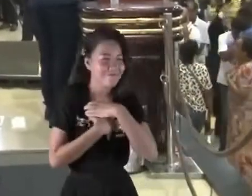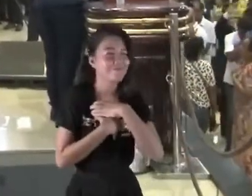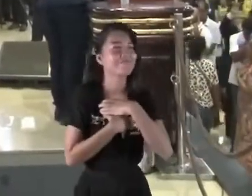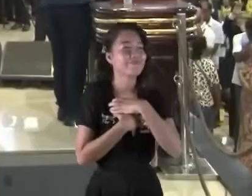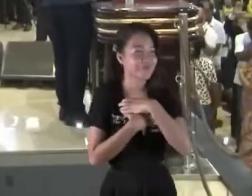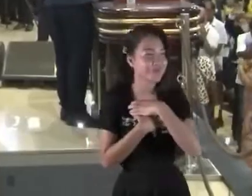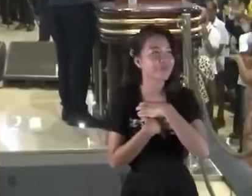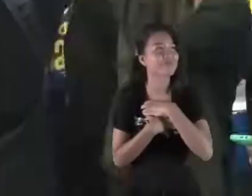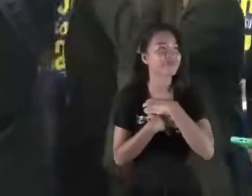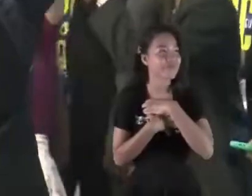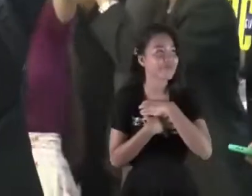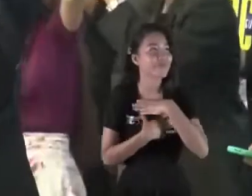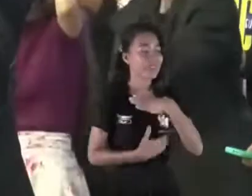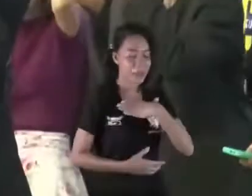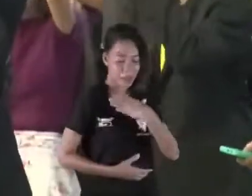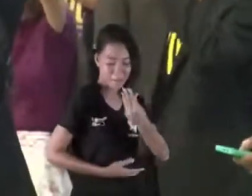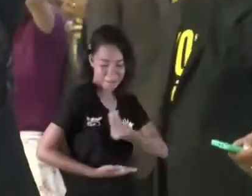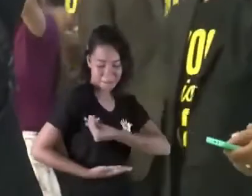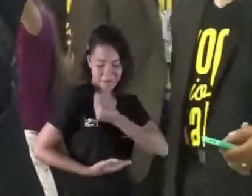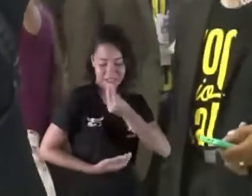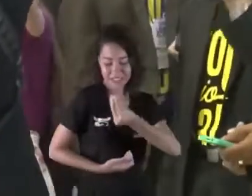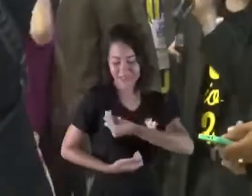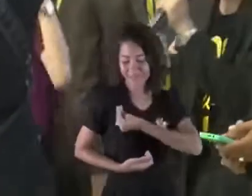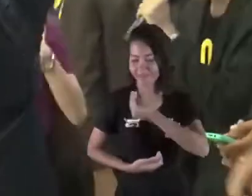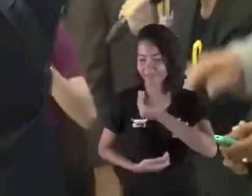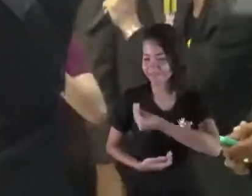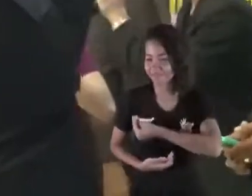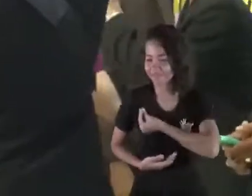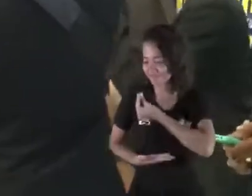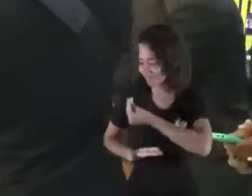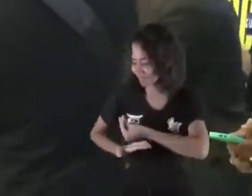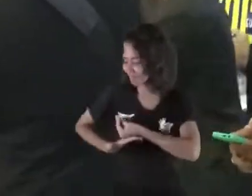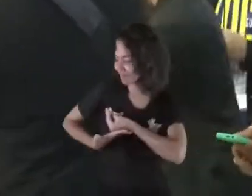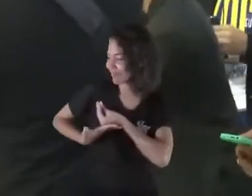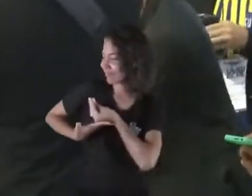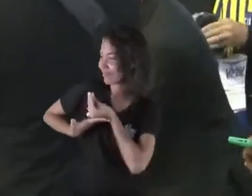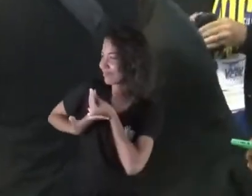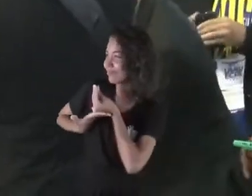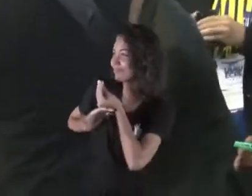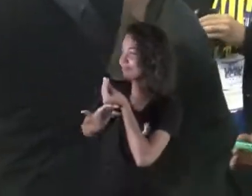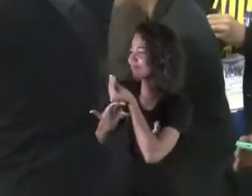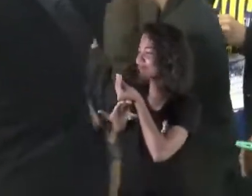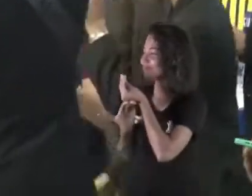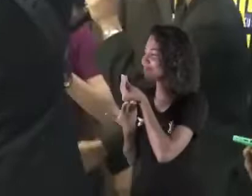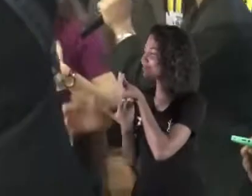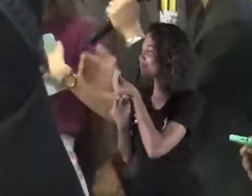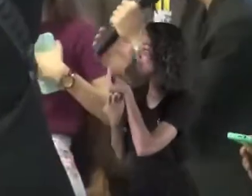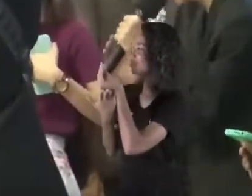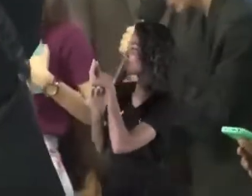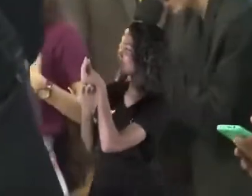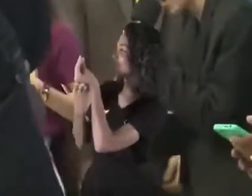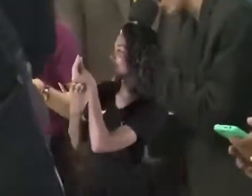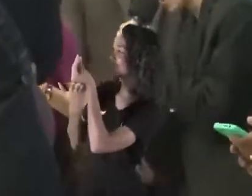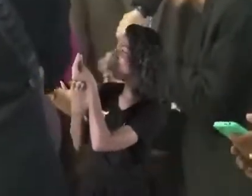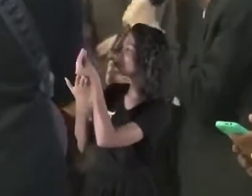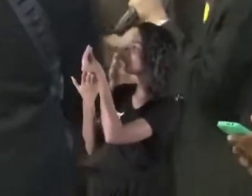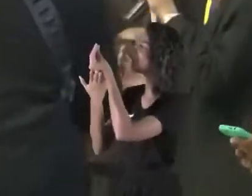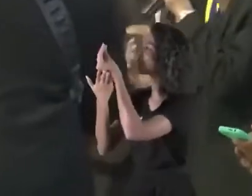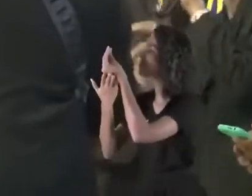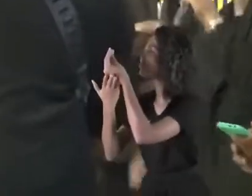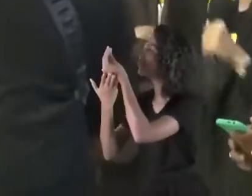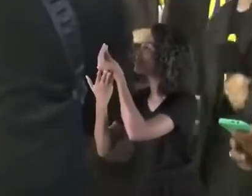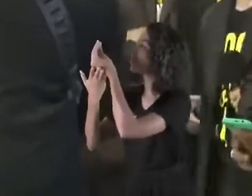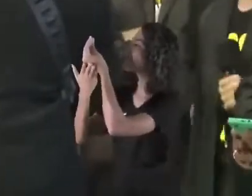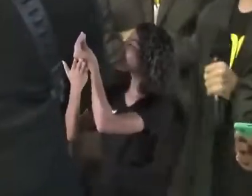Chegou. Cadê 90? Cadê 90? Cadê 90? Cadê